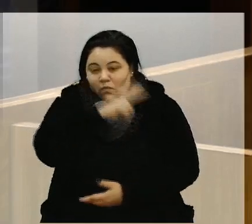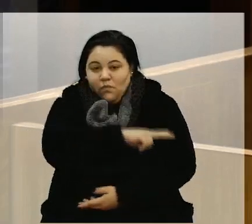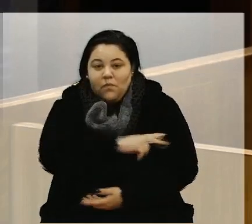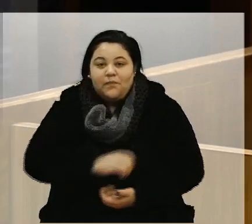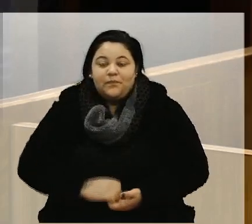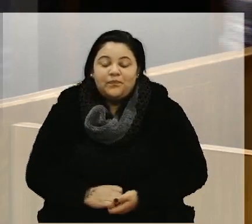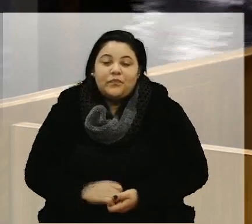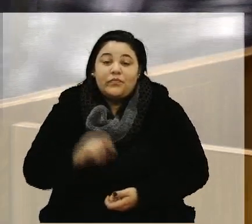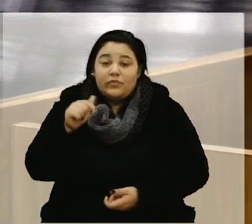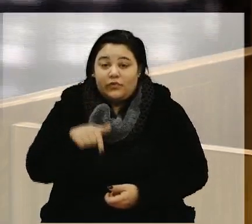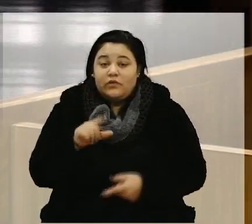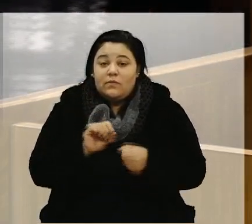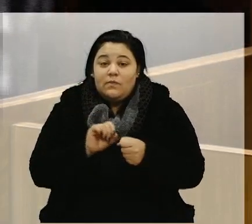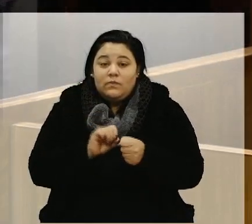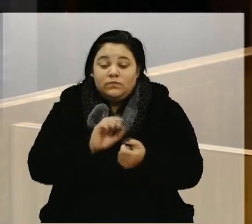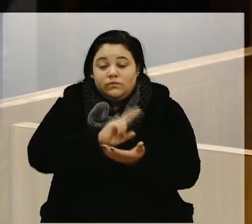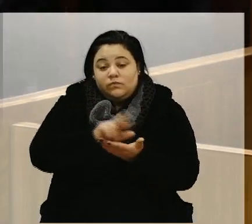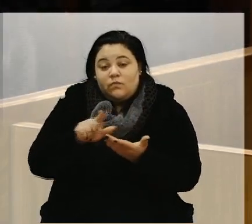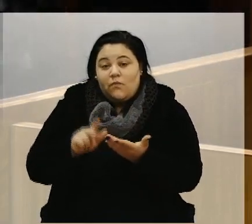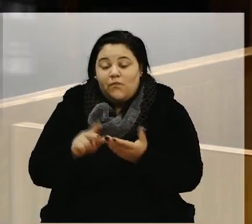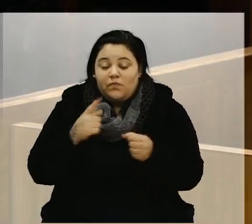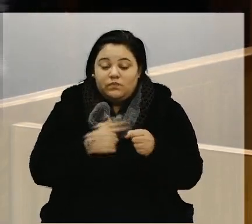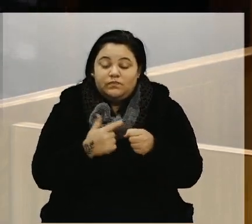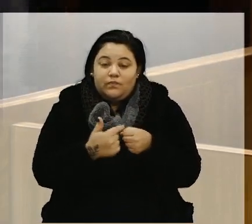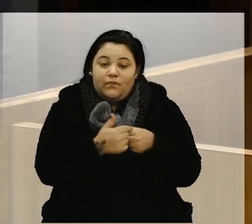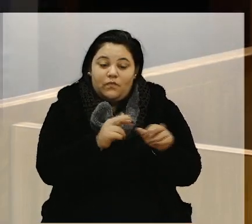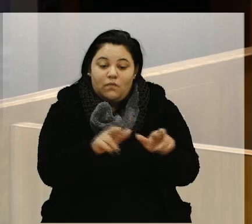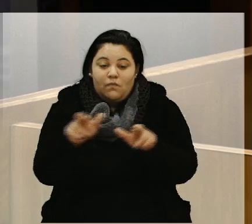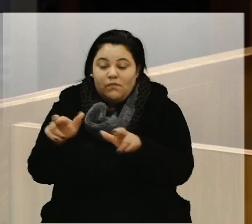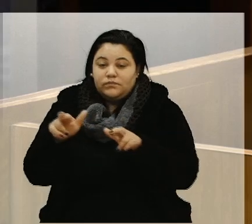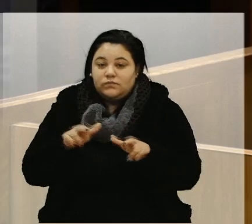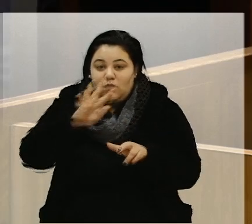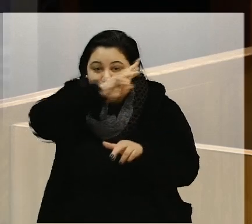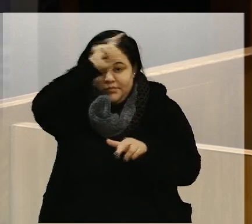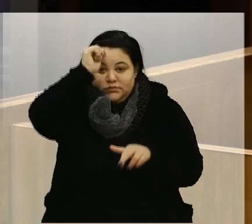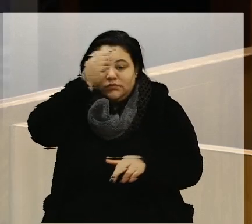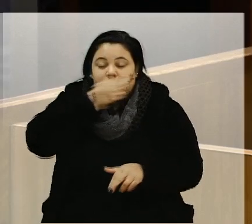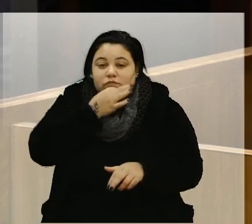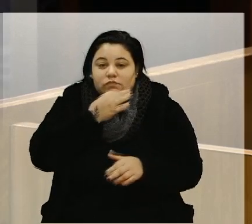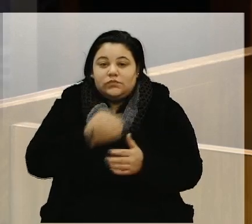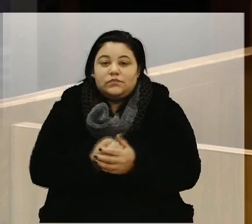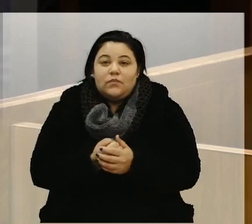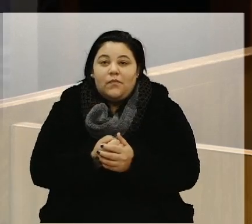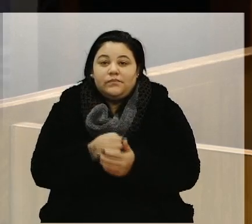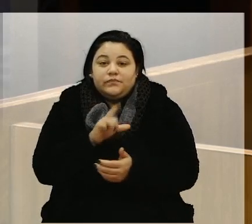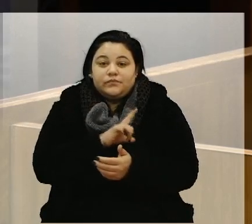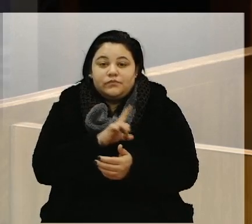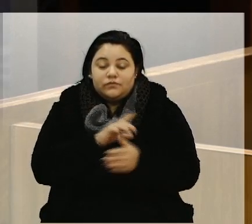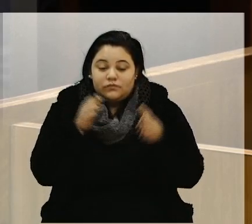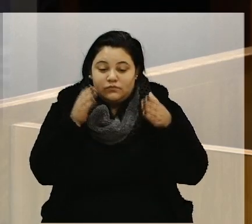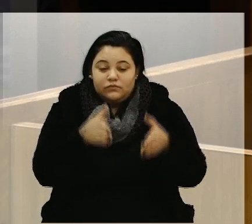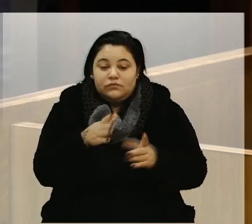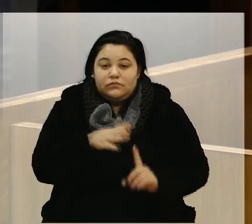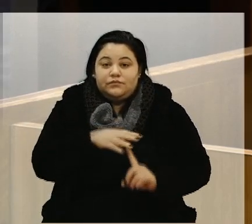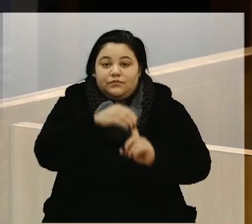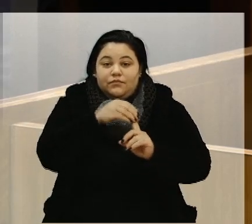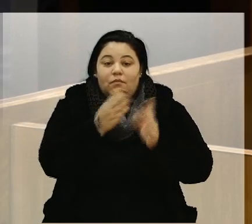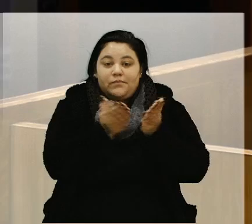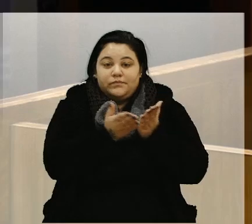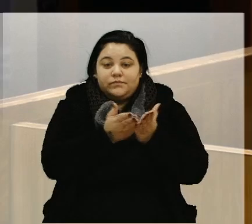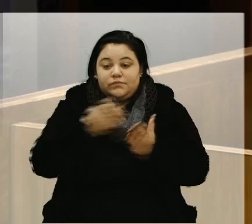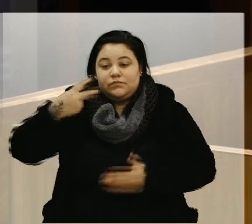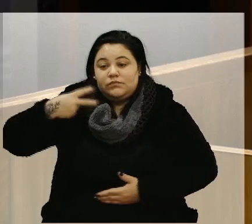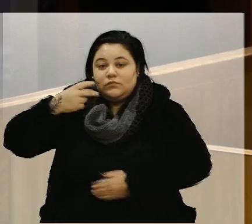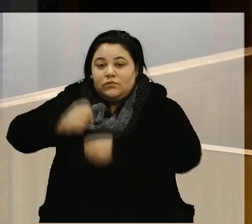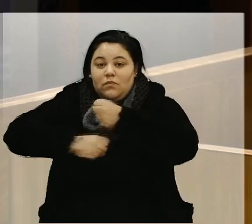Esse será realizado nas diferentes regiões do município de Caxias do Sul e terá como foco estudantes do 2º ano